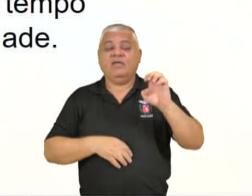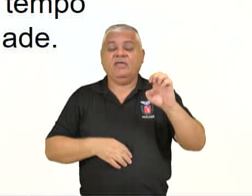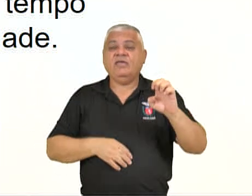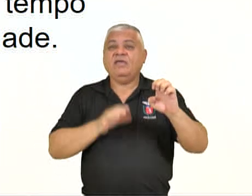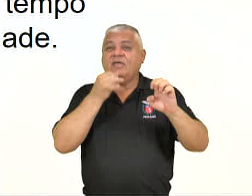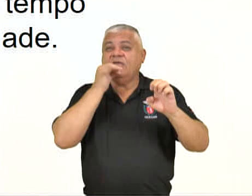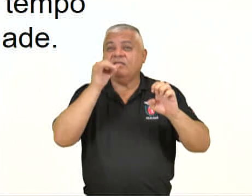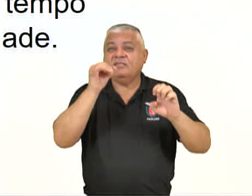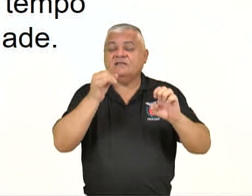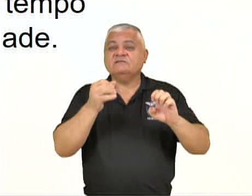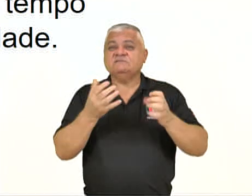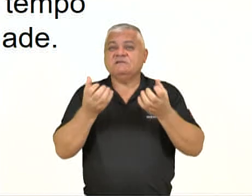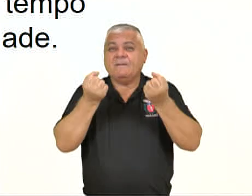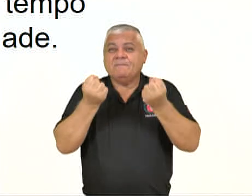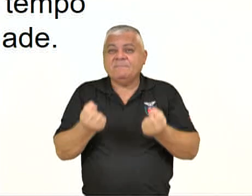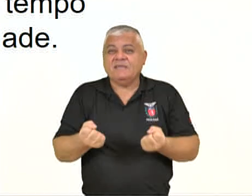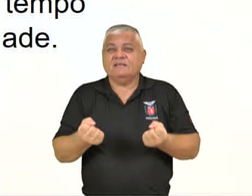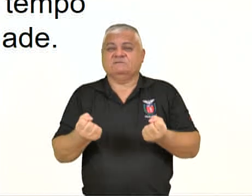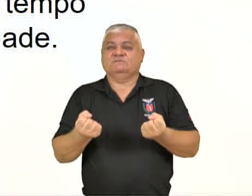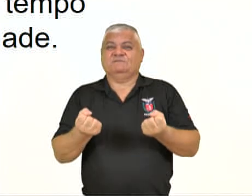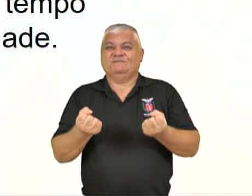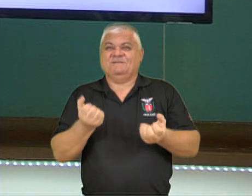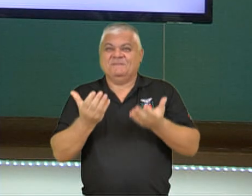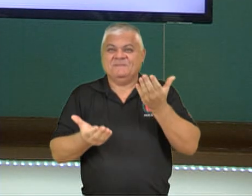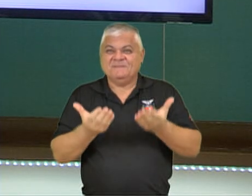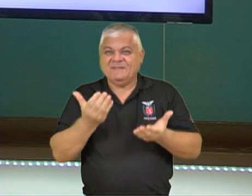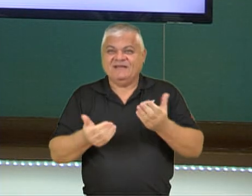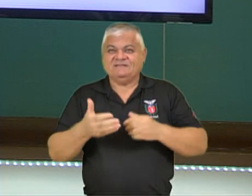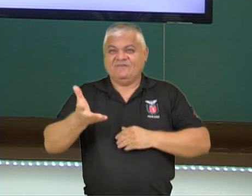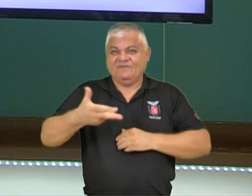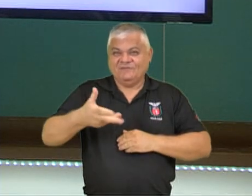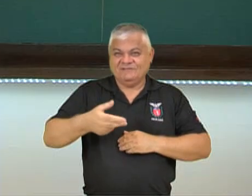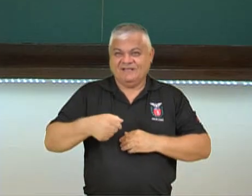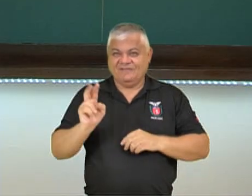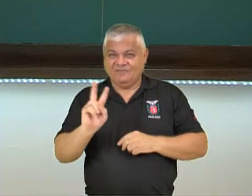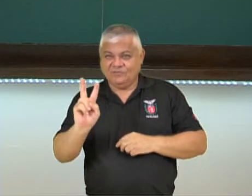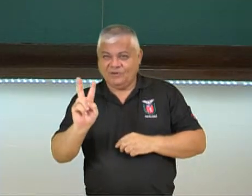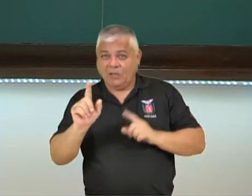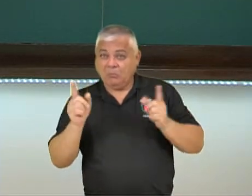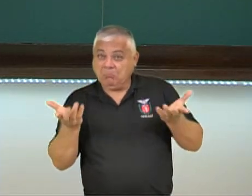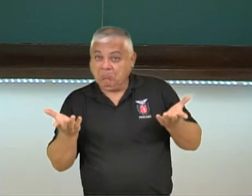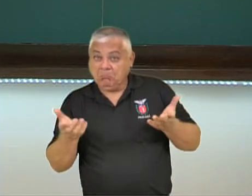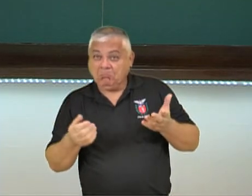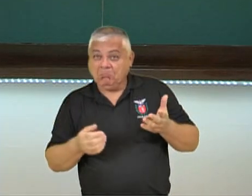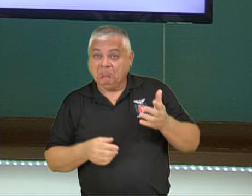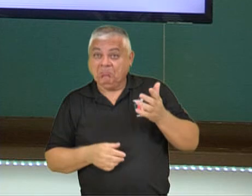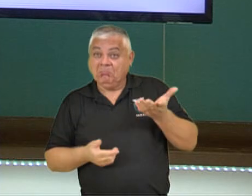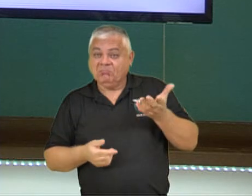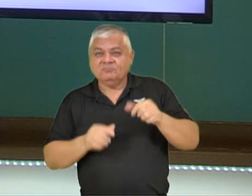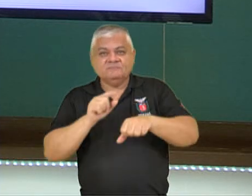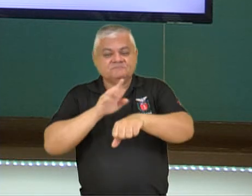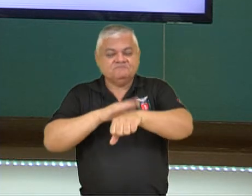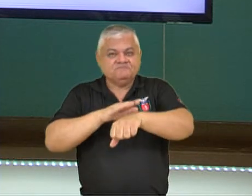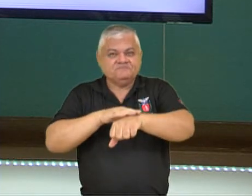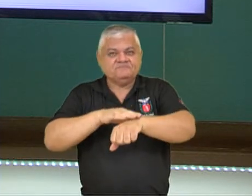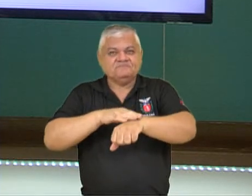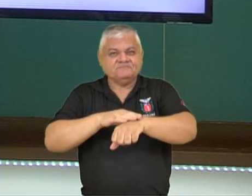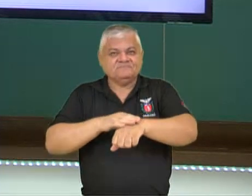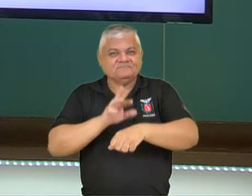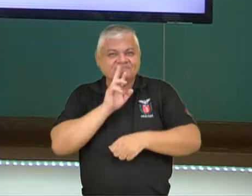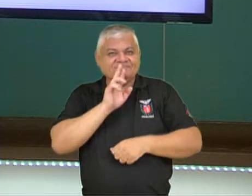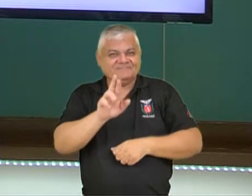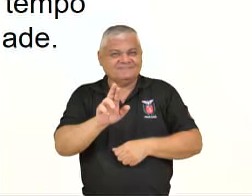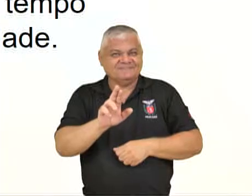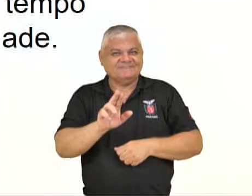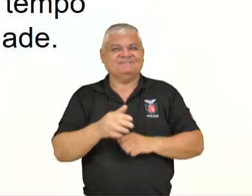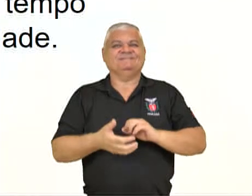Energia, massa, peso, empuxo, campo elétrico e velocidade é grandeza vetorial? Bem, vou dar um tempinho para vocês, daqui a pouco a gente responde